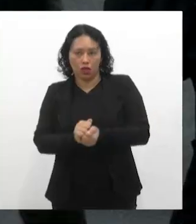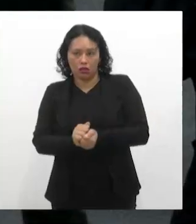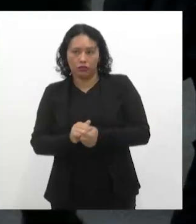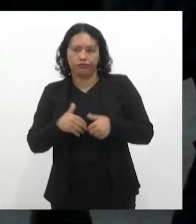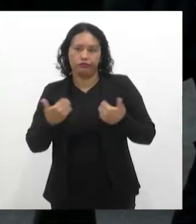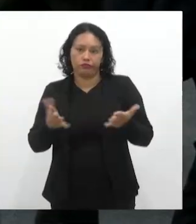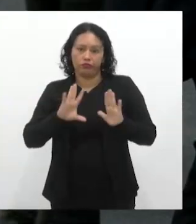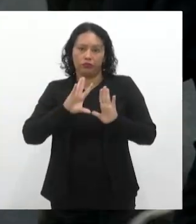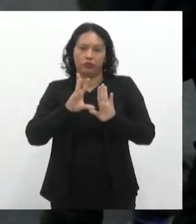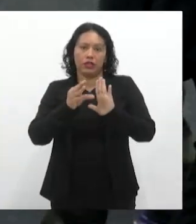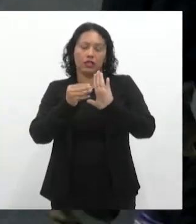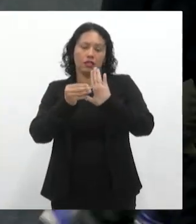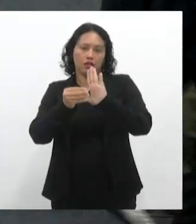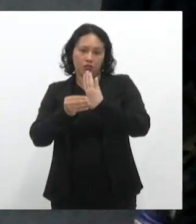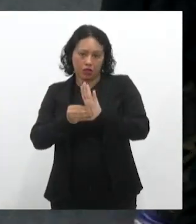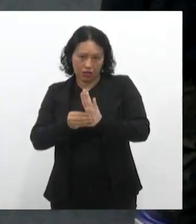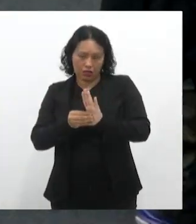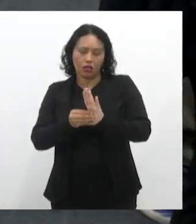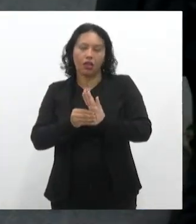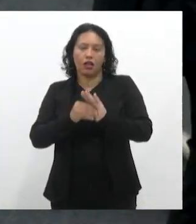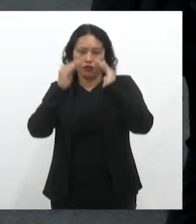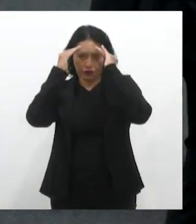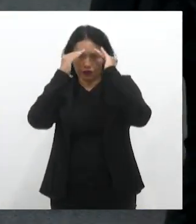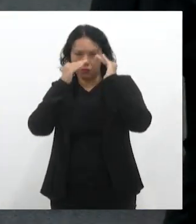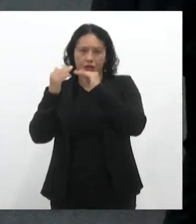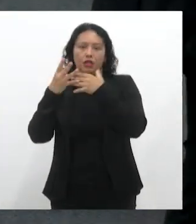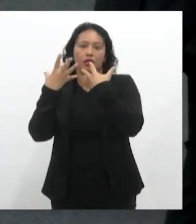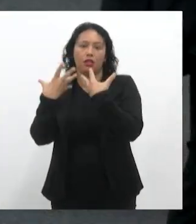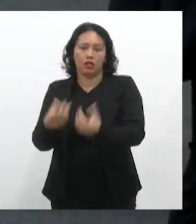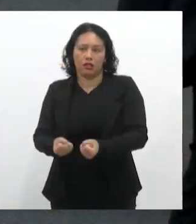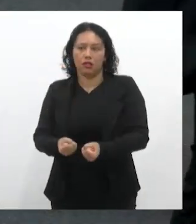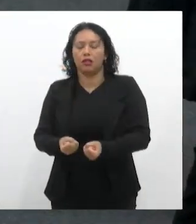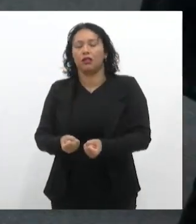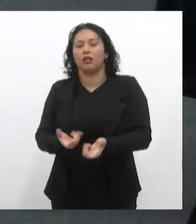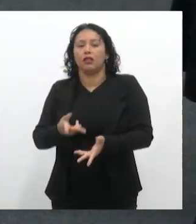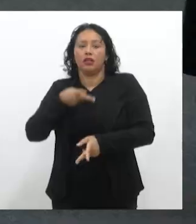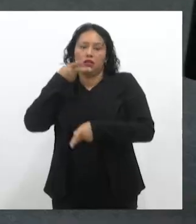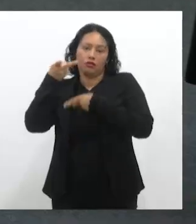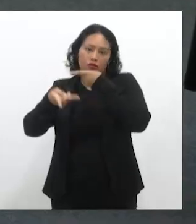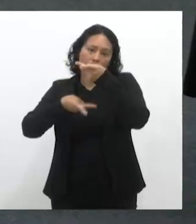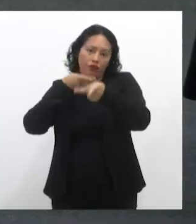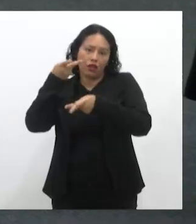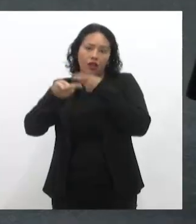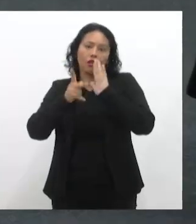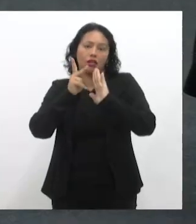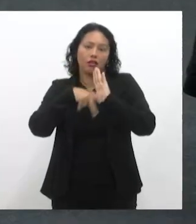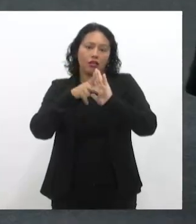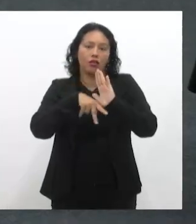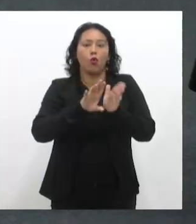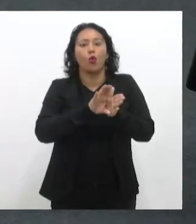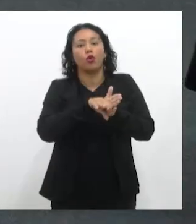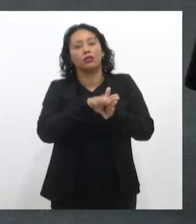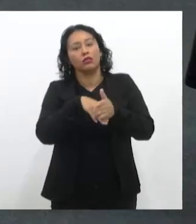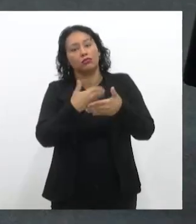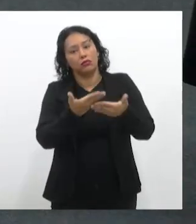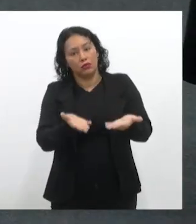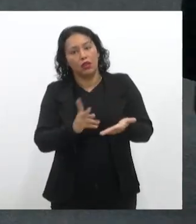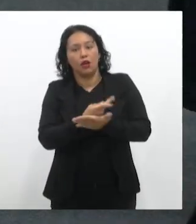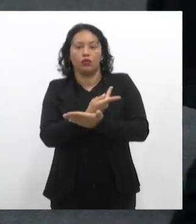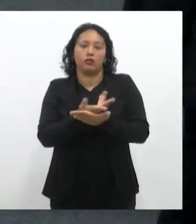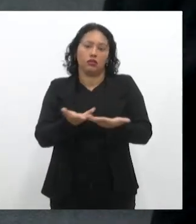Essa emenda foi acatada com subemenda, estou só dizendo a concepção do projeto. Então,